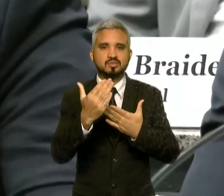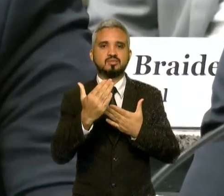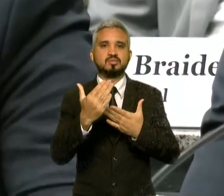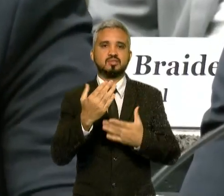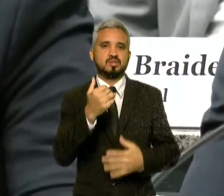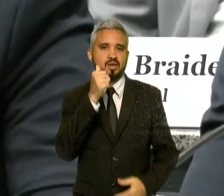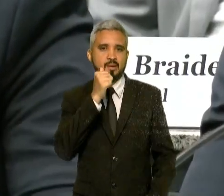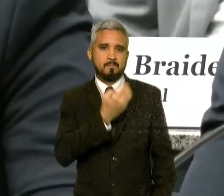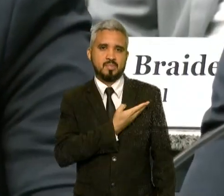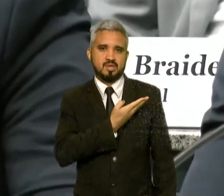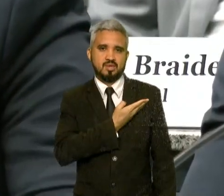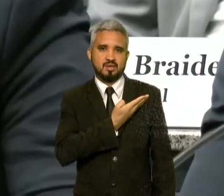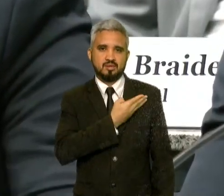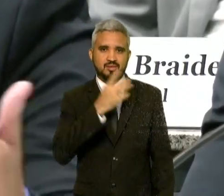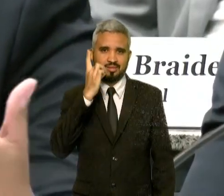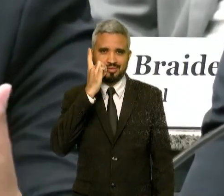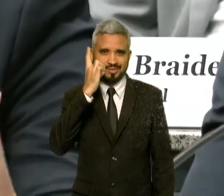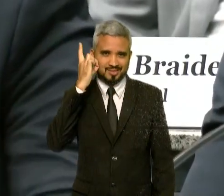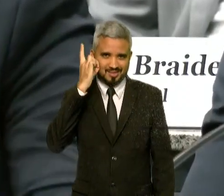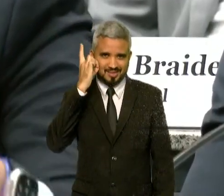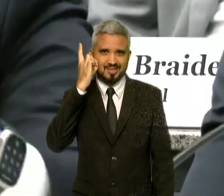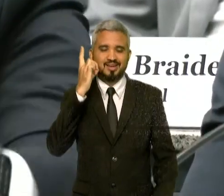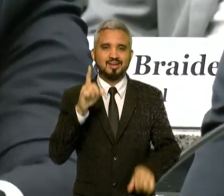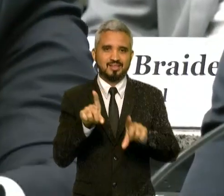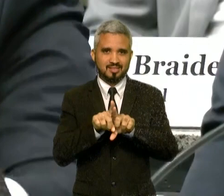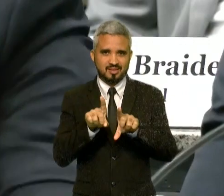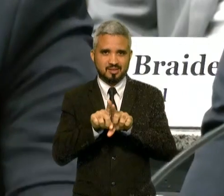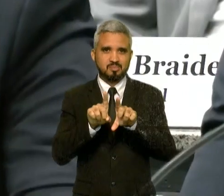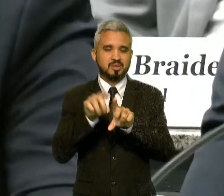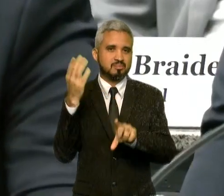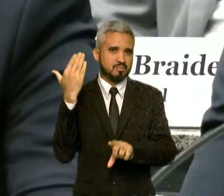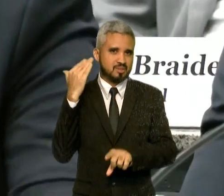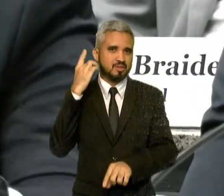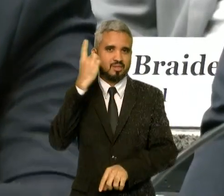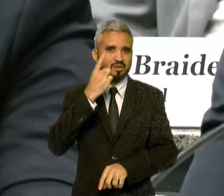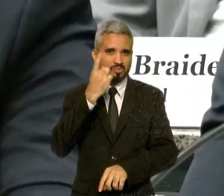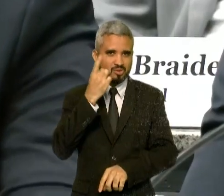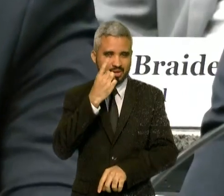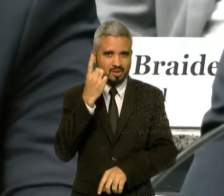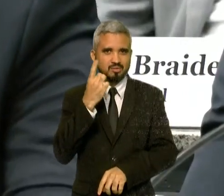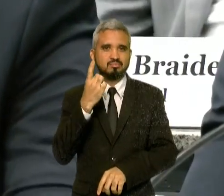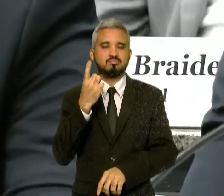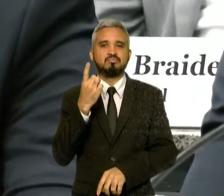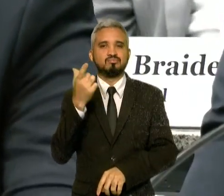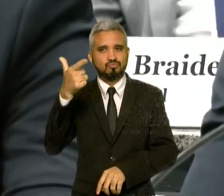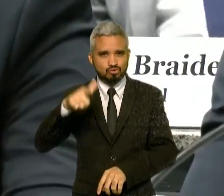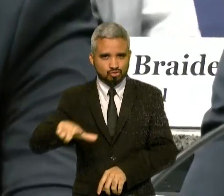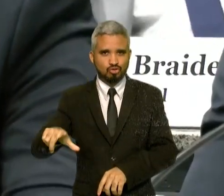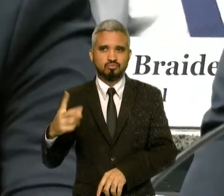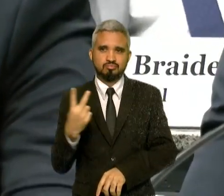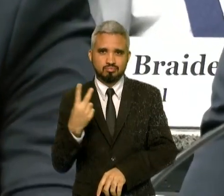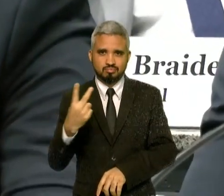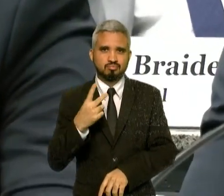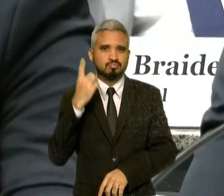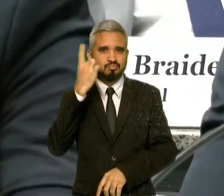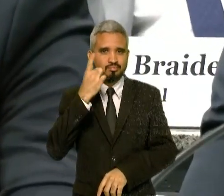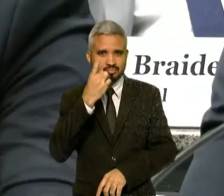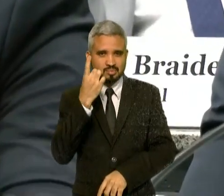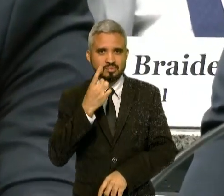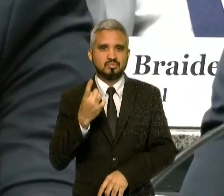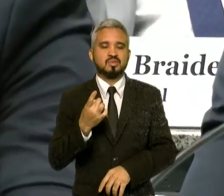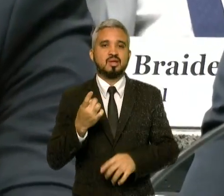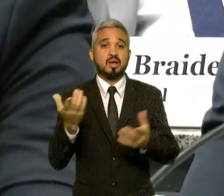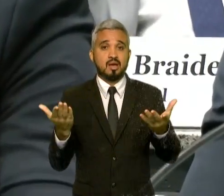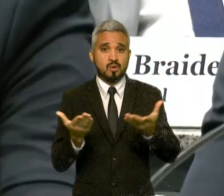amiga Daniela, que foi deputada comigo no mandato passado, continua reeleita e que agora, juntas, elas trabalham muito bem por